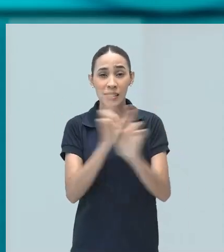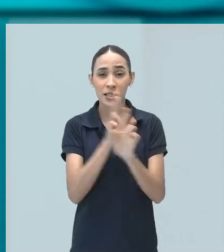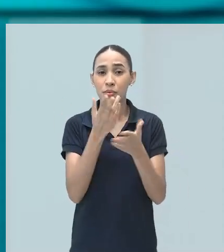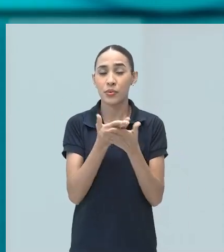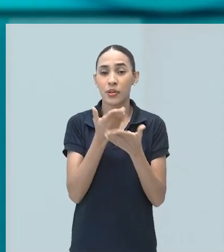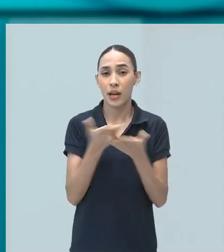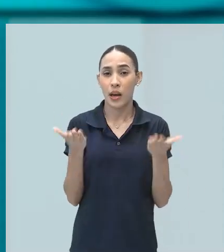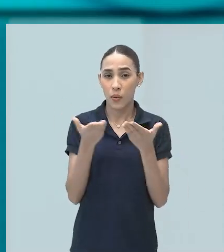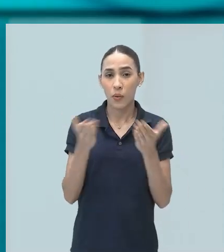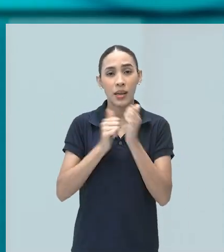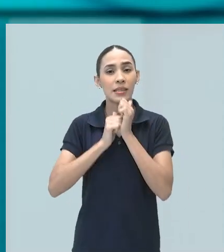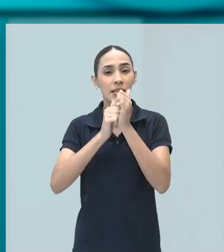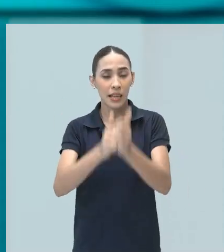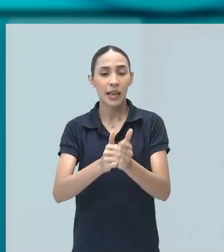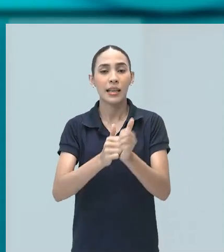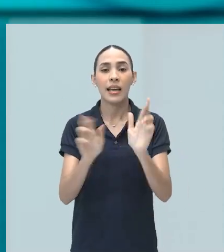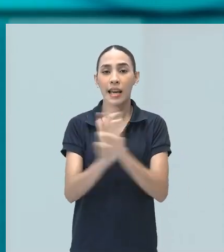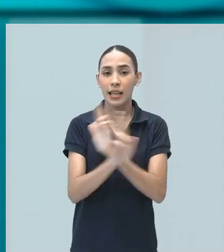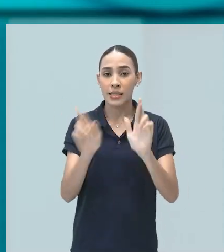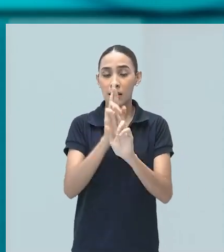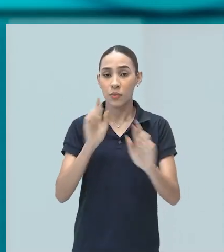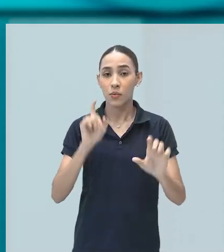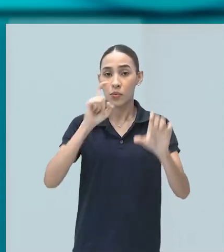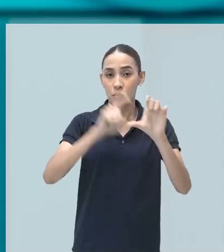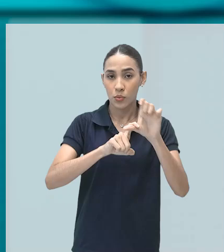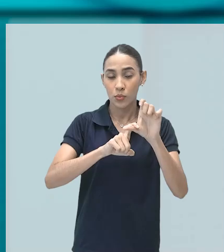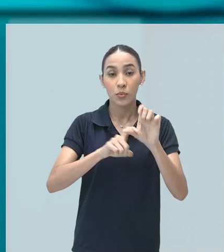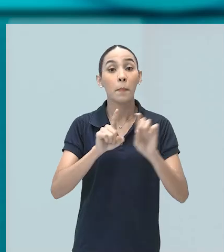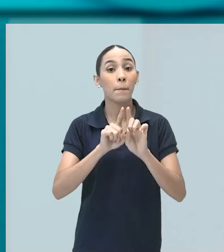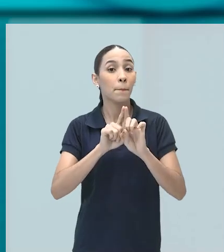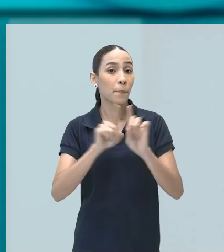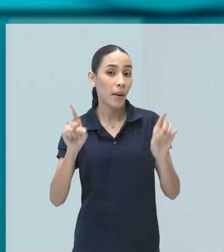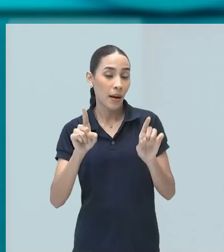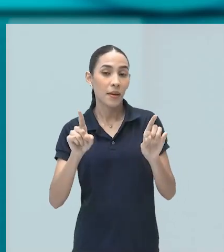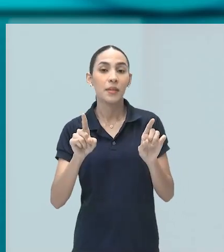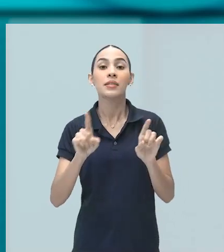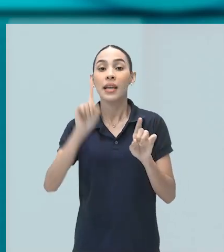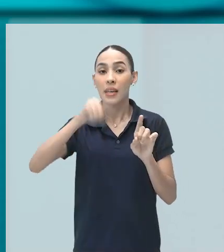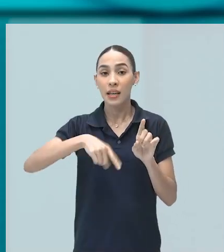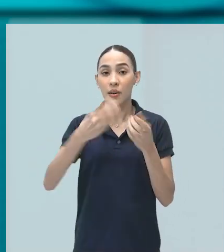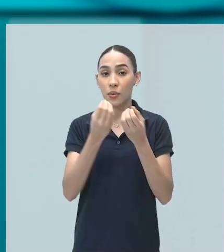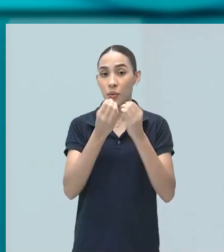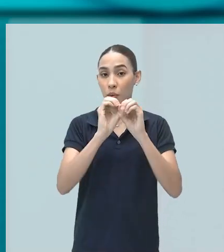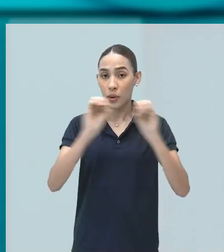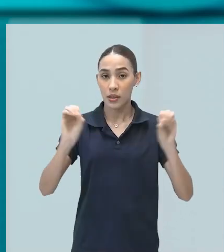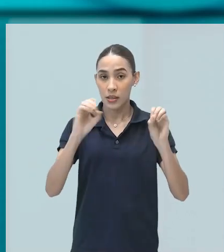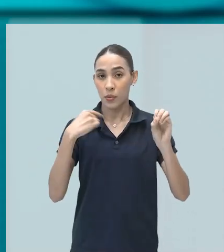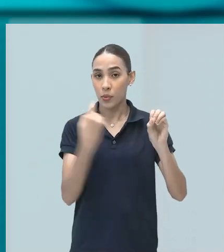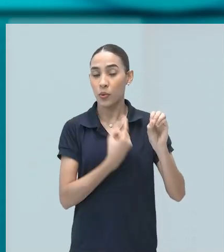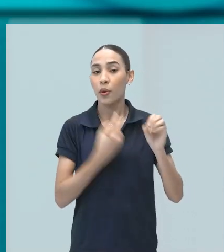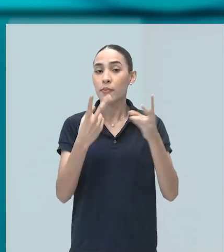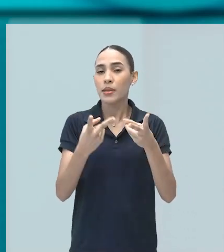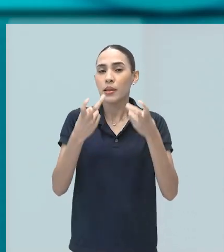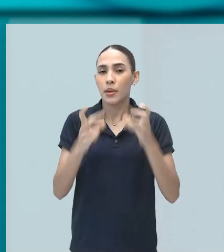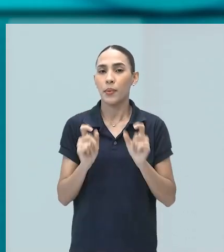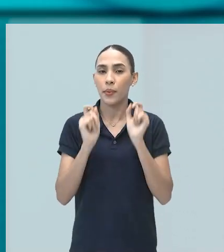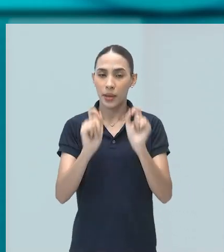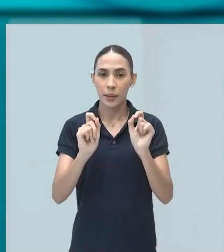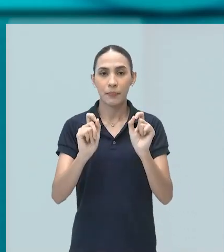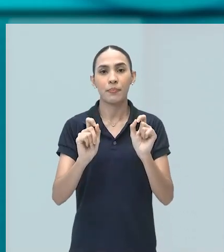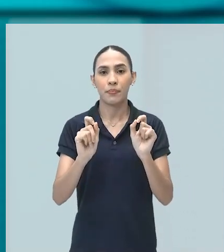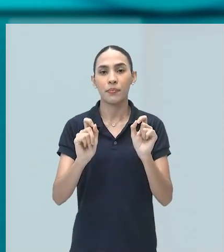explorar segue sendo a relação de subordinação. Porém, serão orações que nós vamos observar